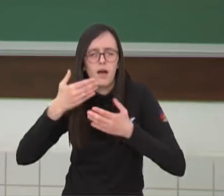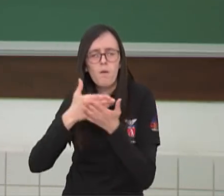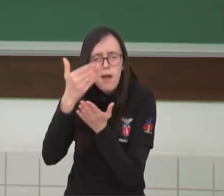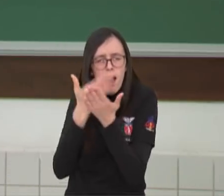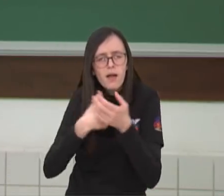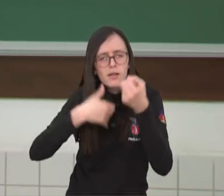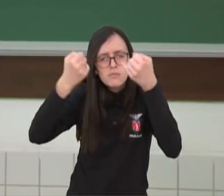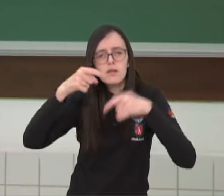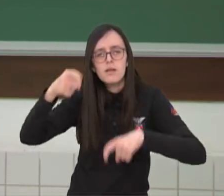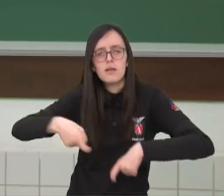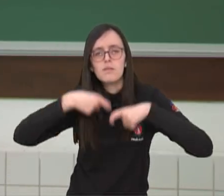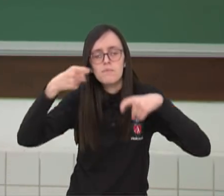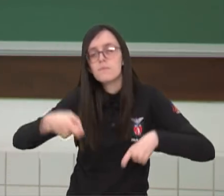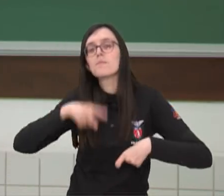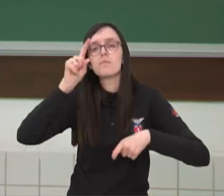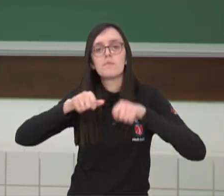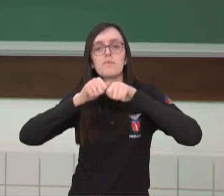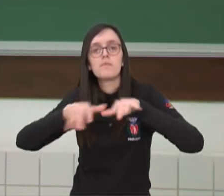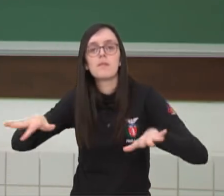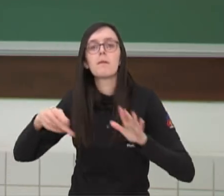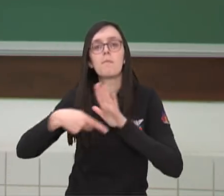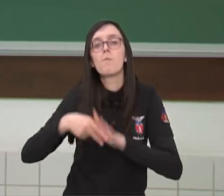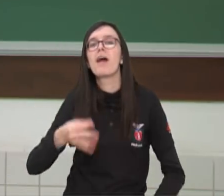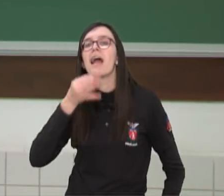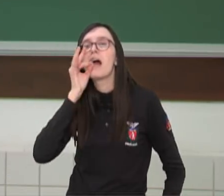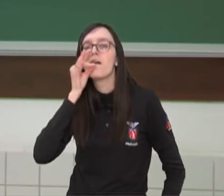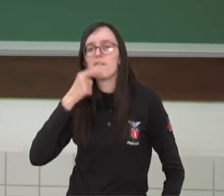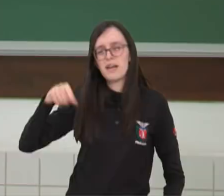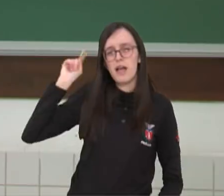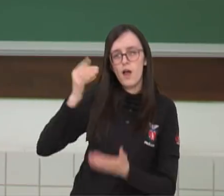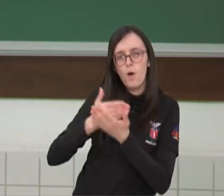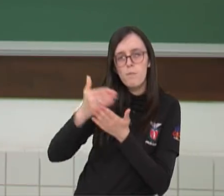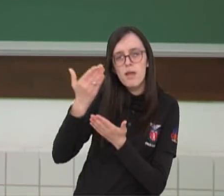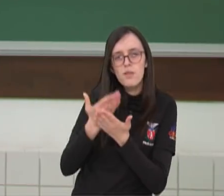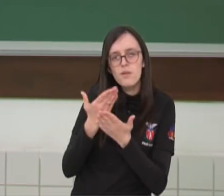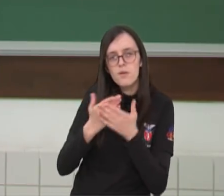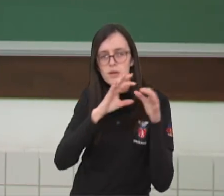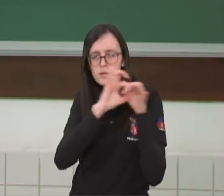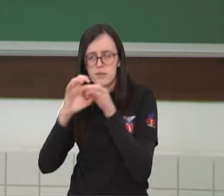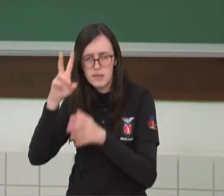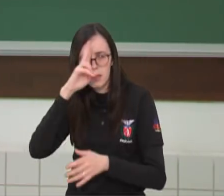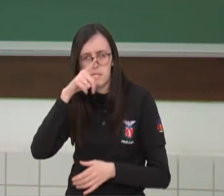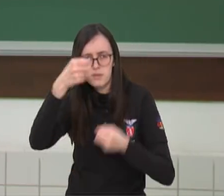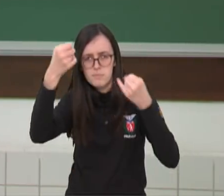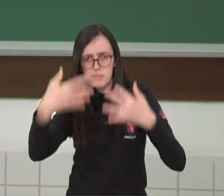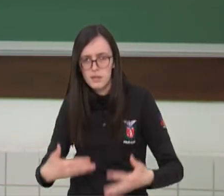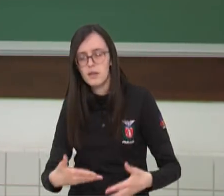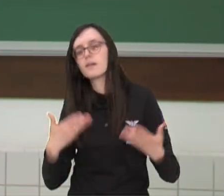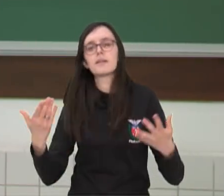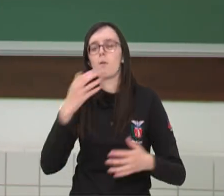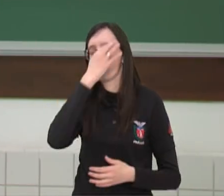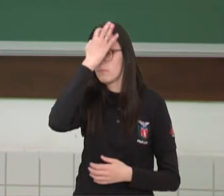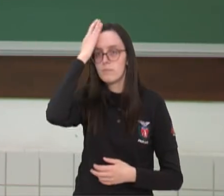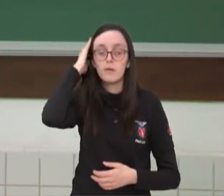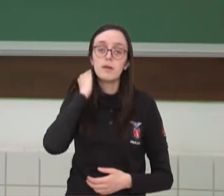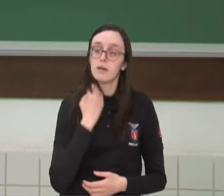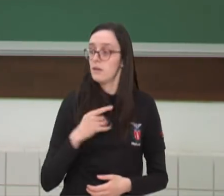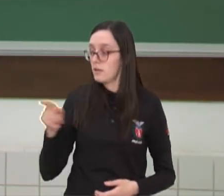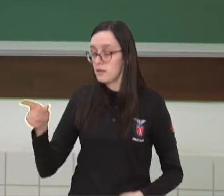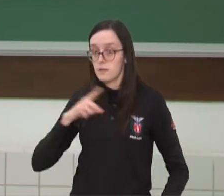aquele contexto. Desculpa, expansão das fazendas de café, lá do comecinho da aula, daquele contexto, tá lembrado? Então,